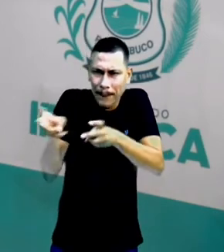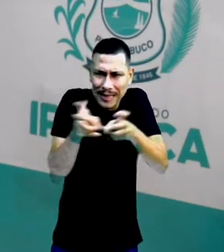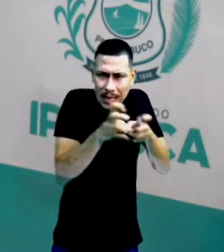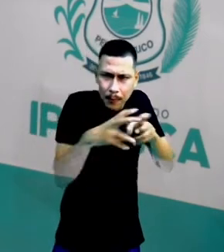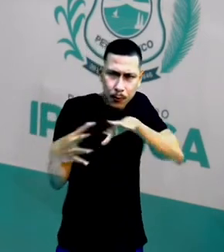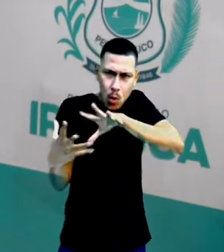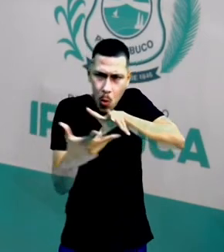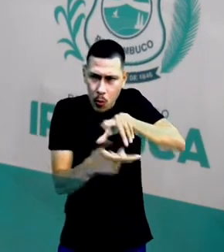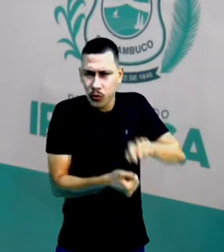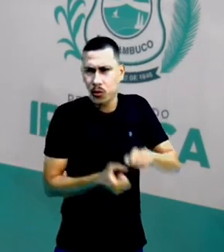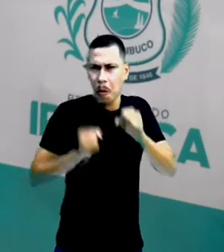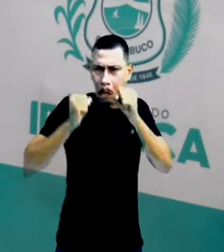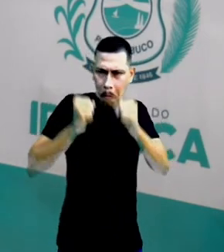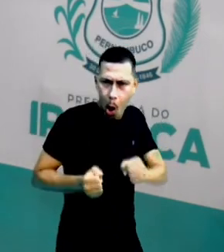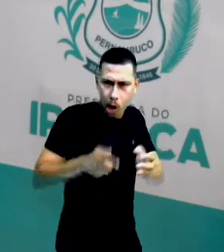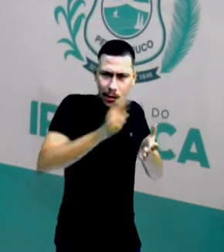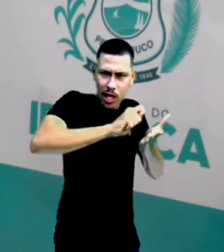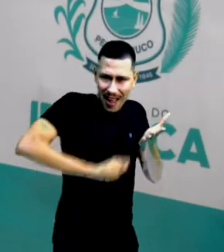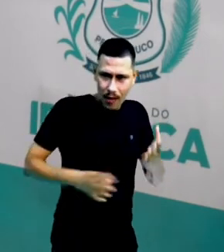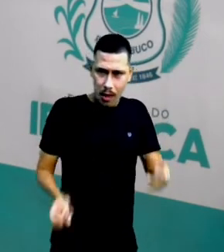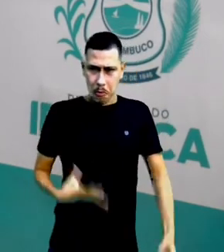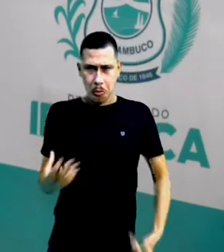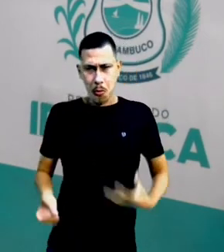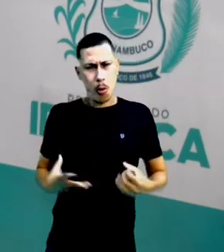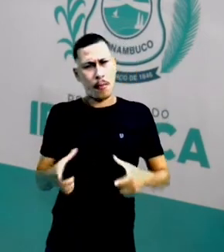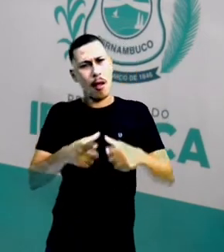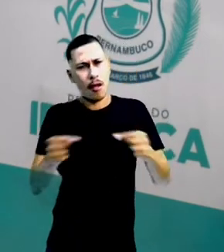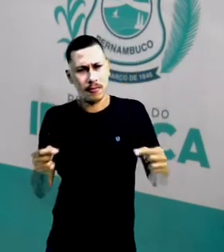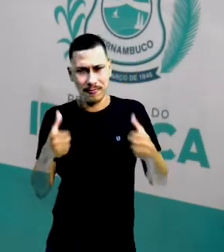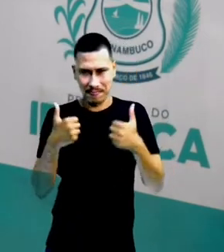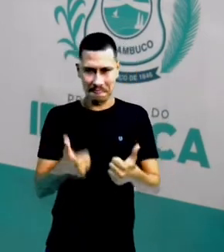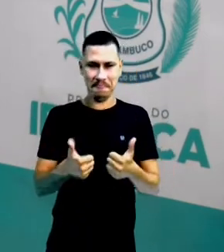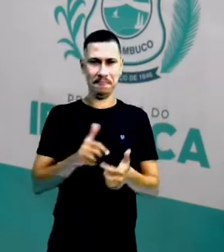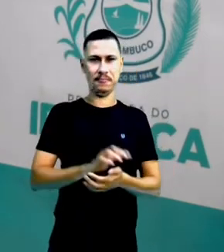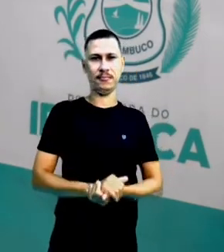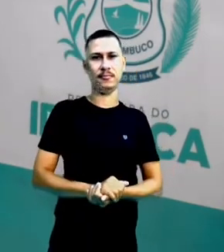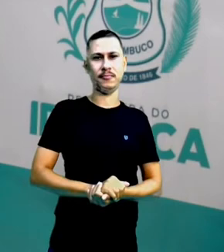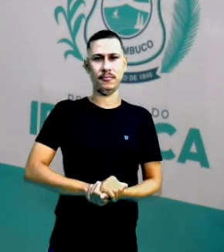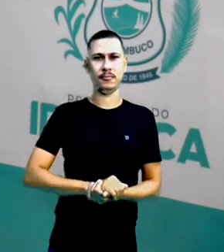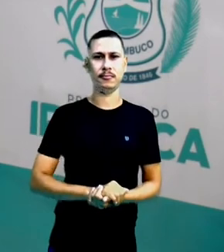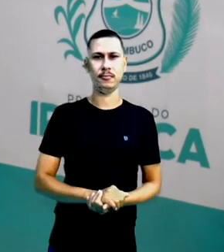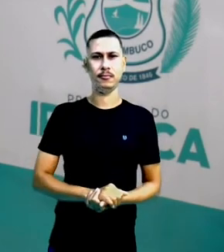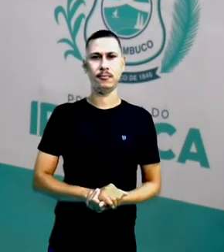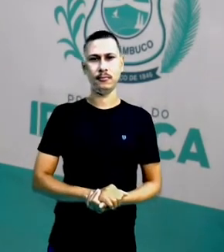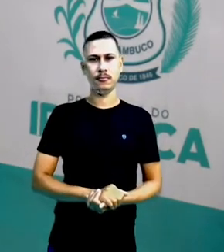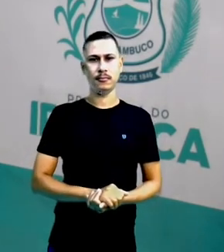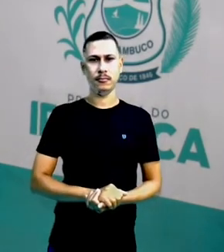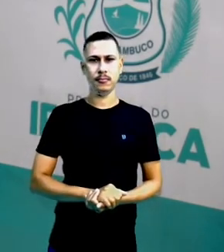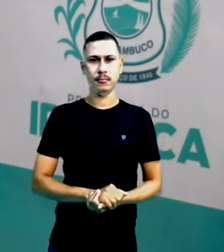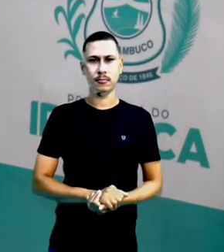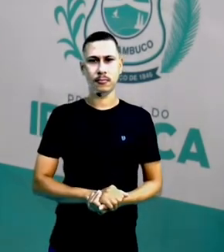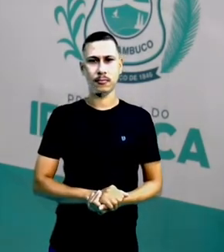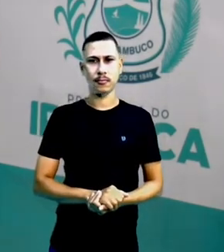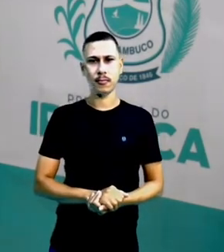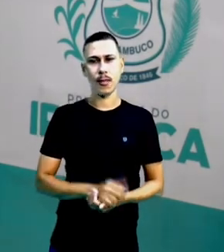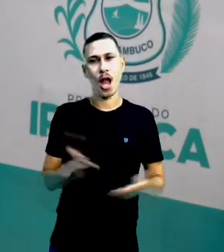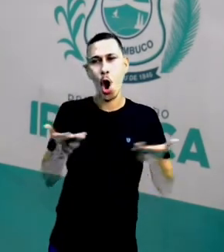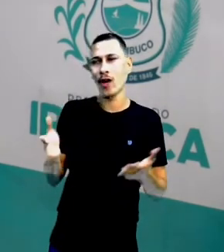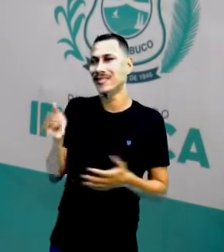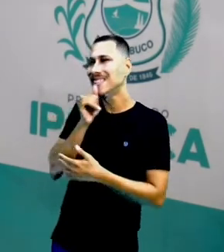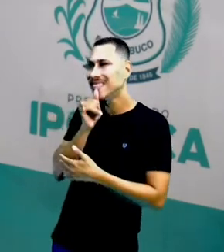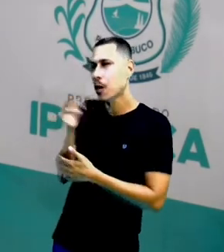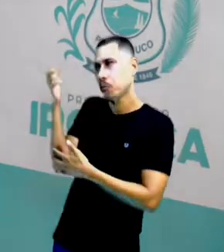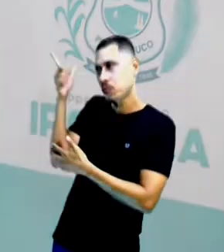compreensão do que está sendo dito aí pelo poeta, ok? Então vamos aí a um outro